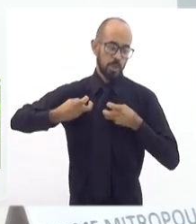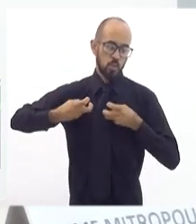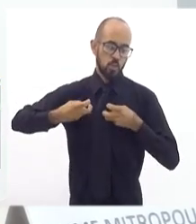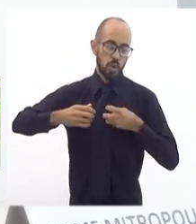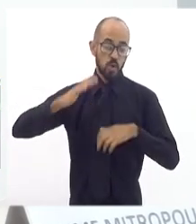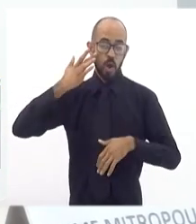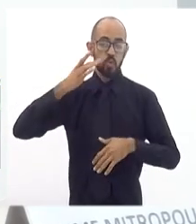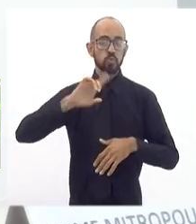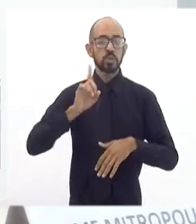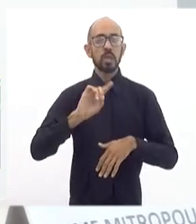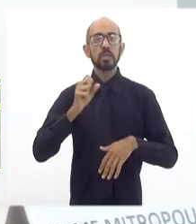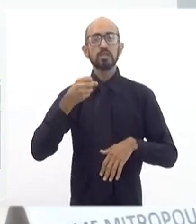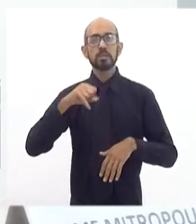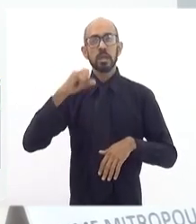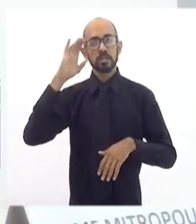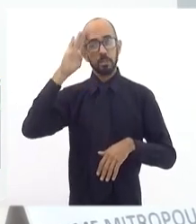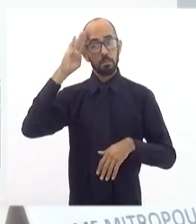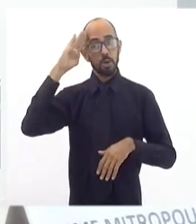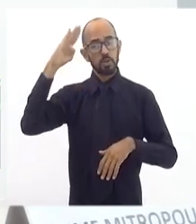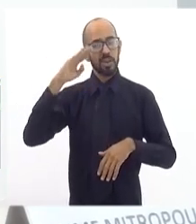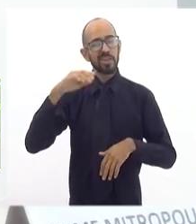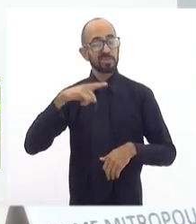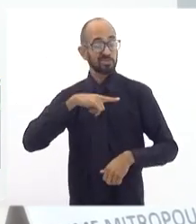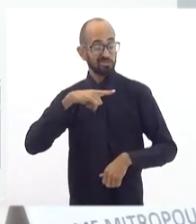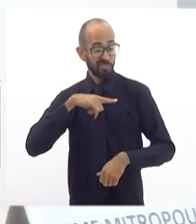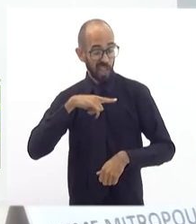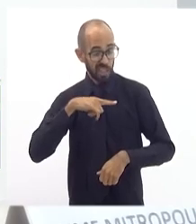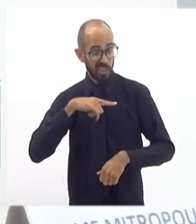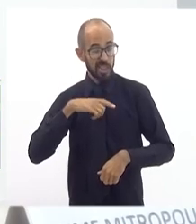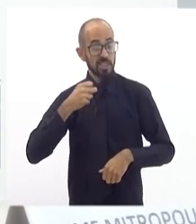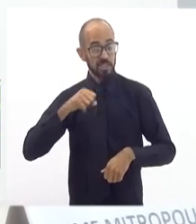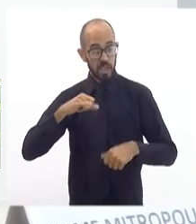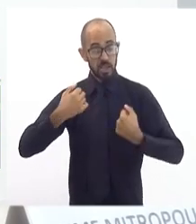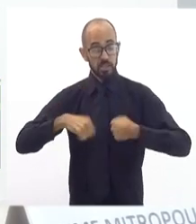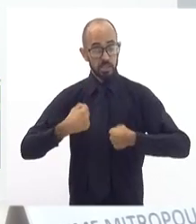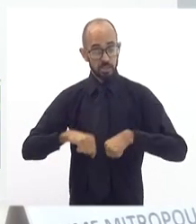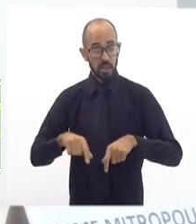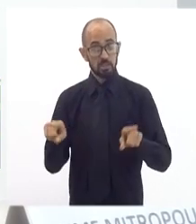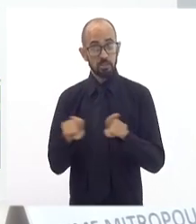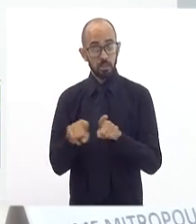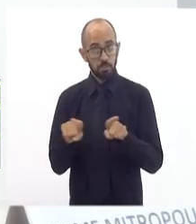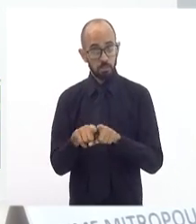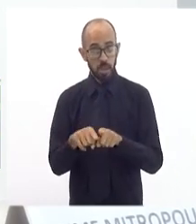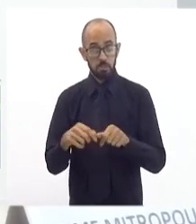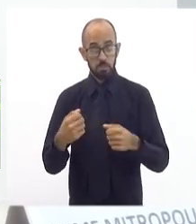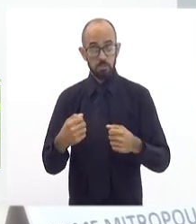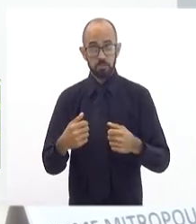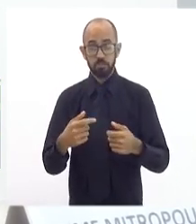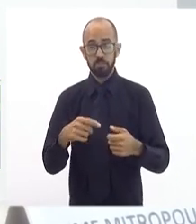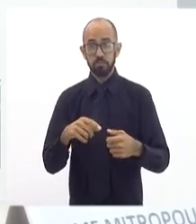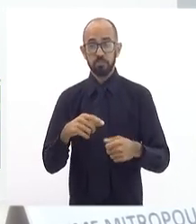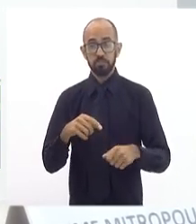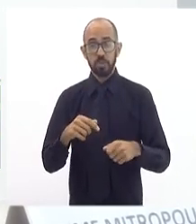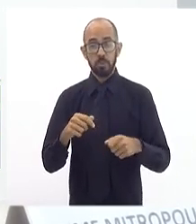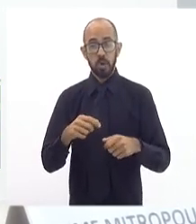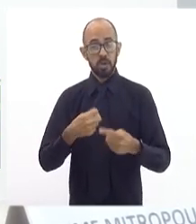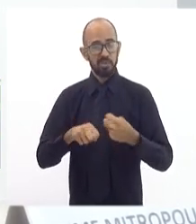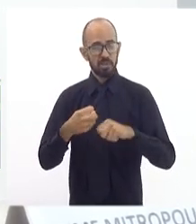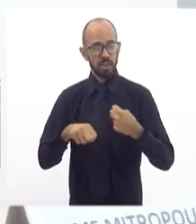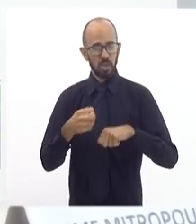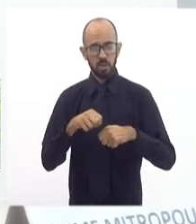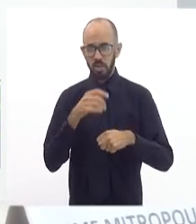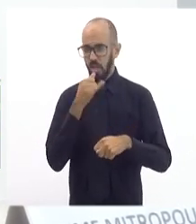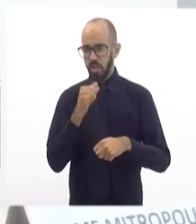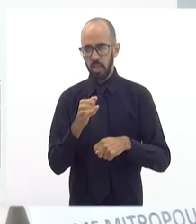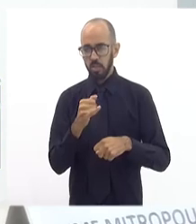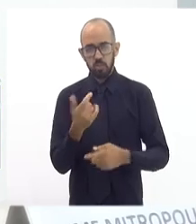se essa prioridade prioridade Ainda existe essa necessidade tendo em vista a possibilidade de racionamento não